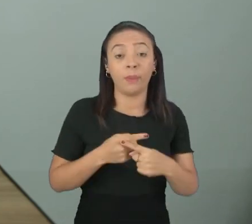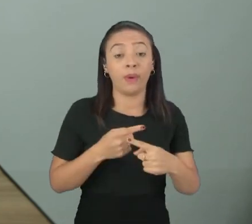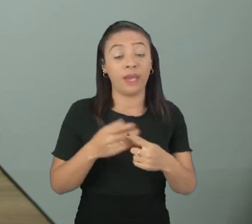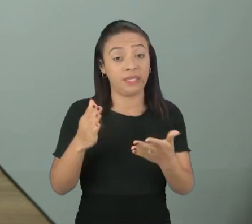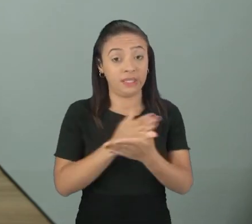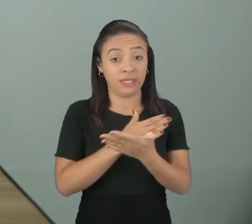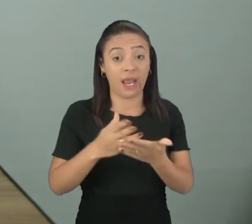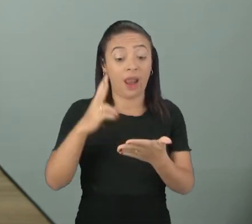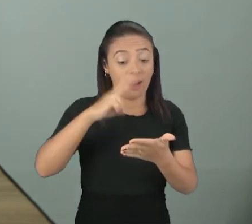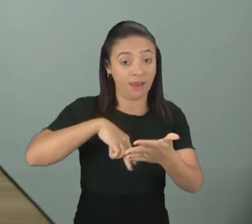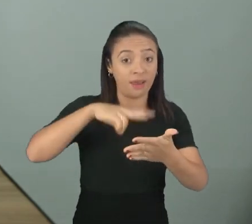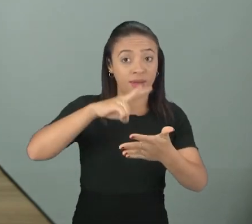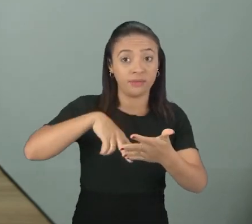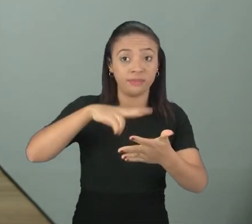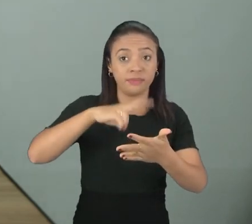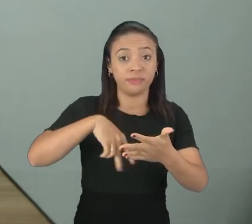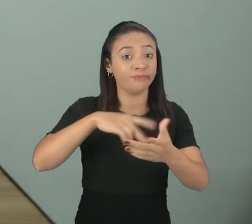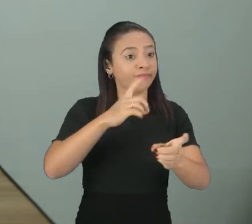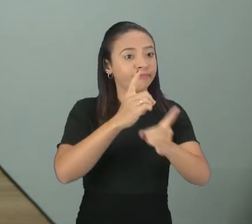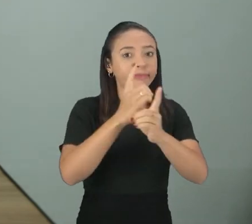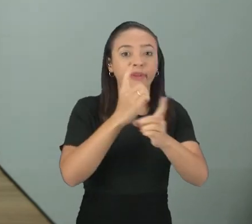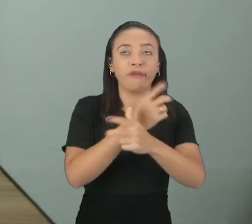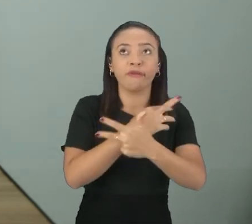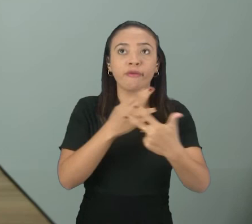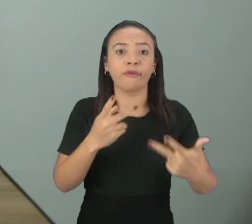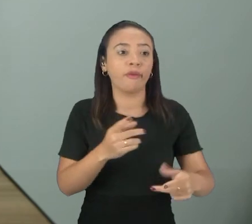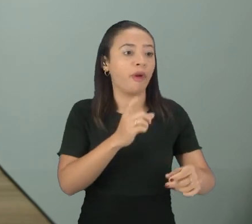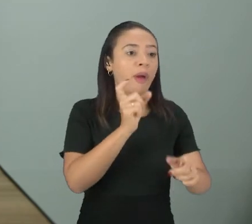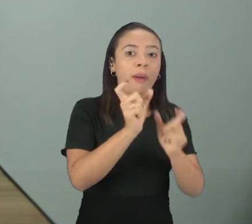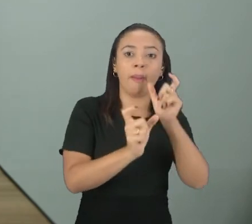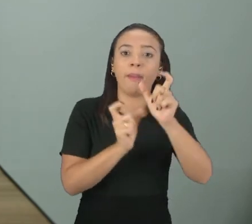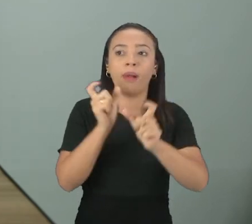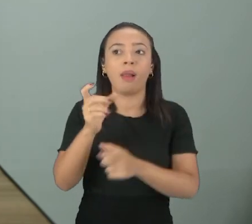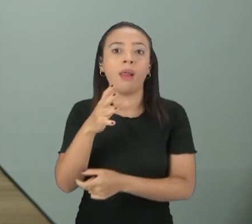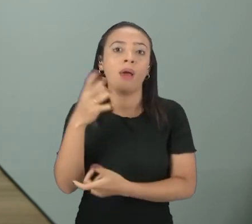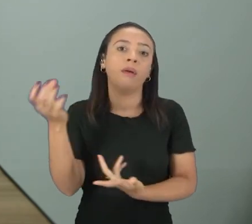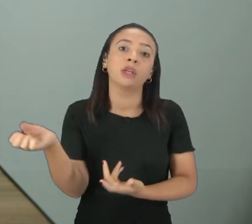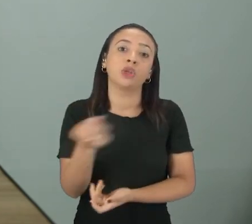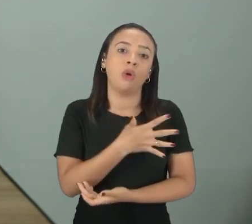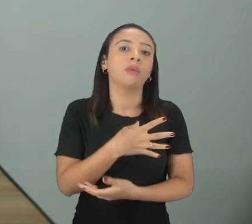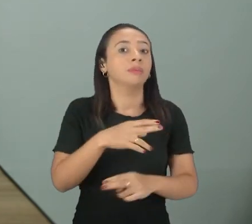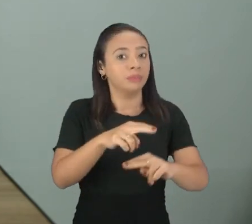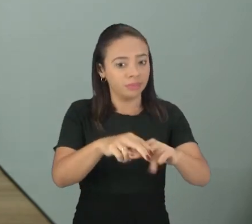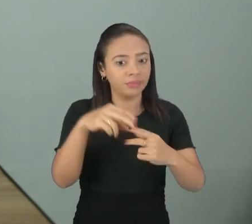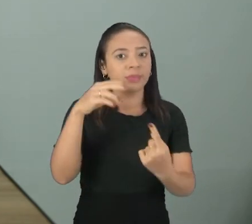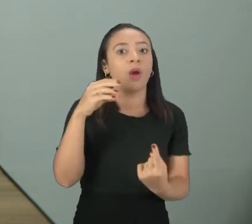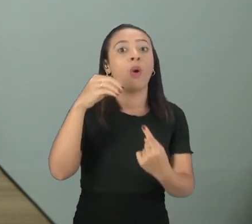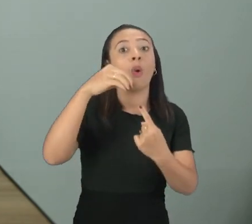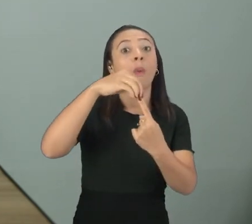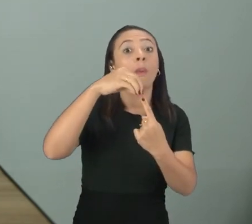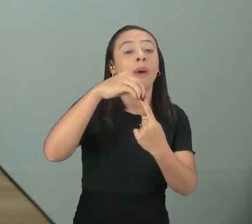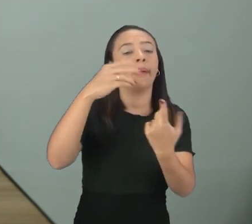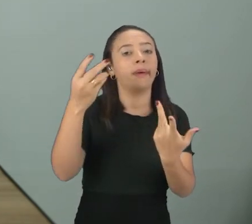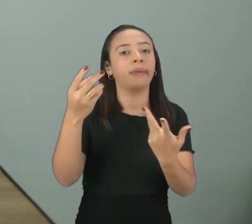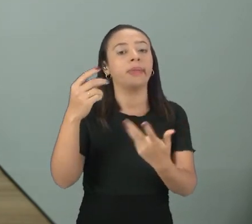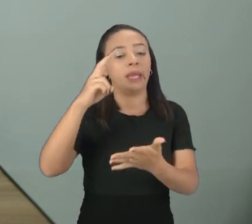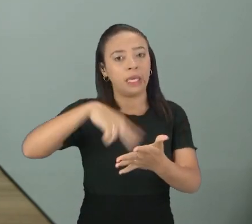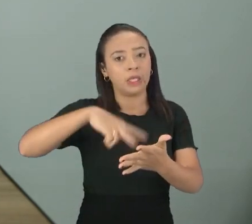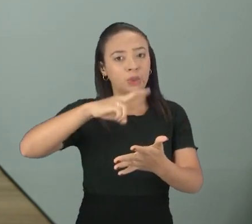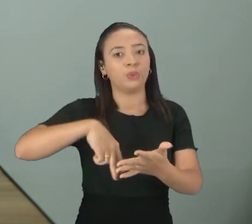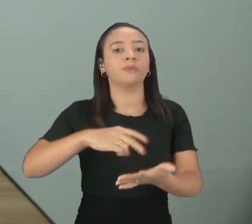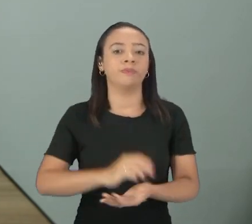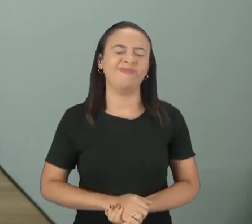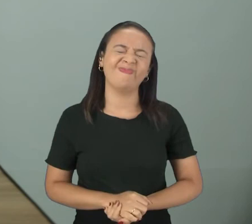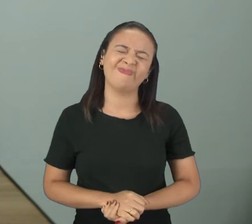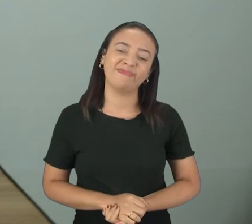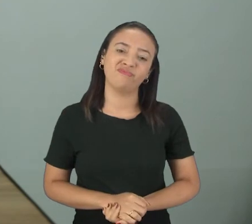nós lemos, nós descobrimos palavras novas. Essa é uma função da leitura, né? A gente aprender. Então, se